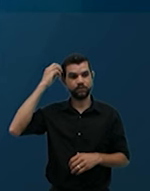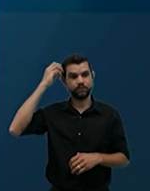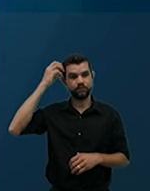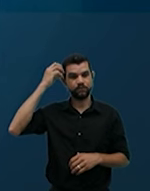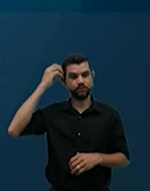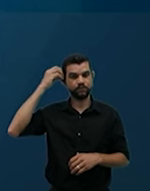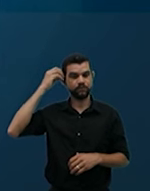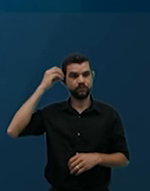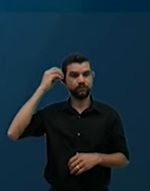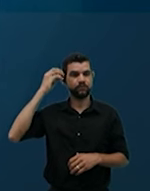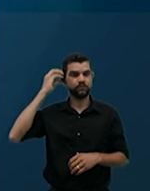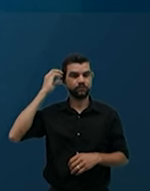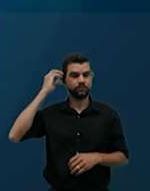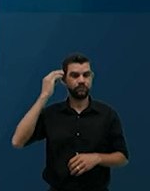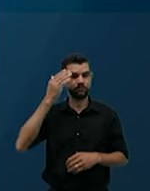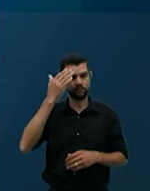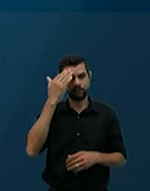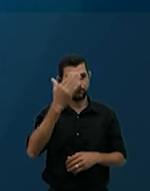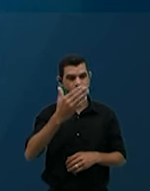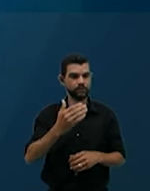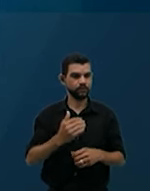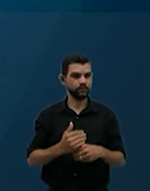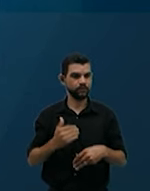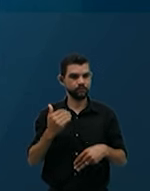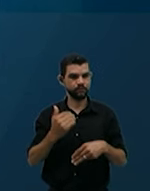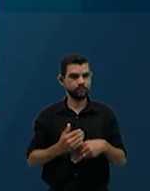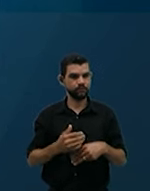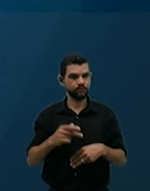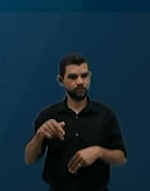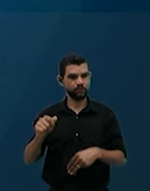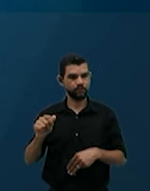Paulo Sérgio. Muito obrigado, senhora presidente.